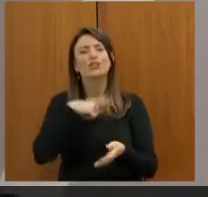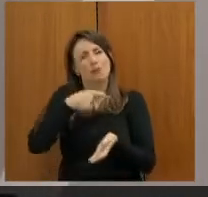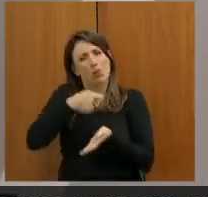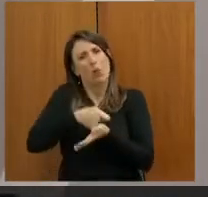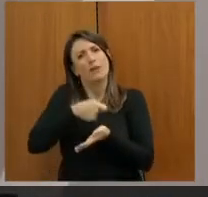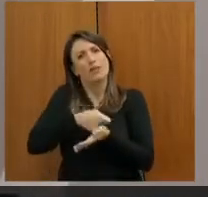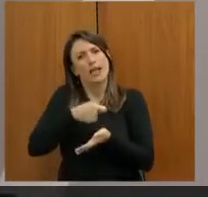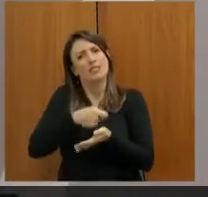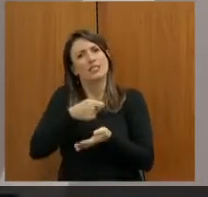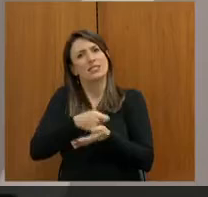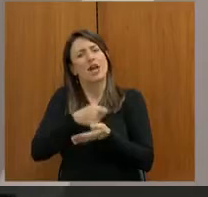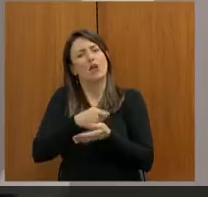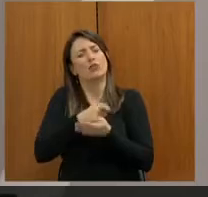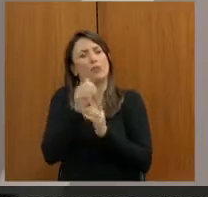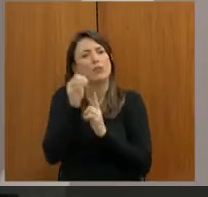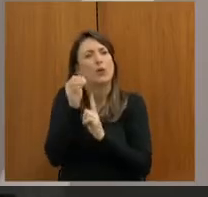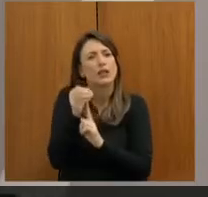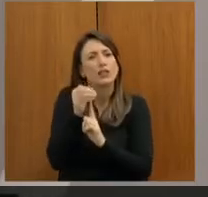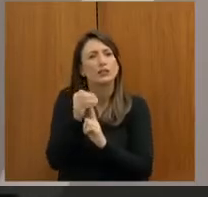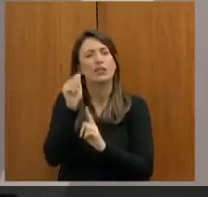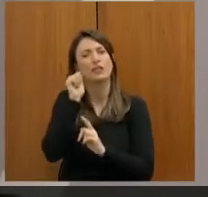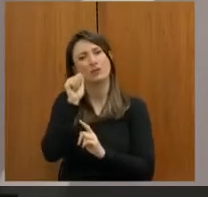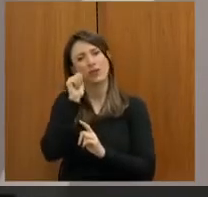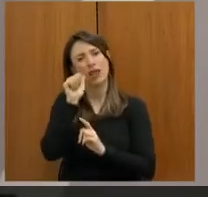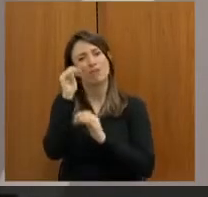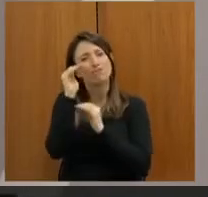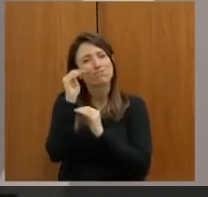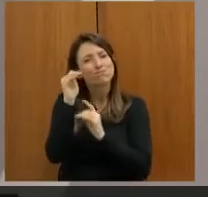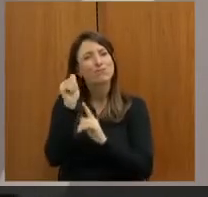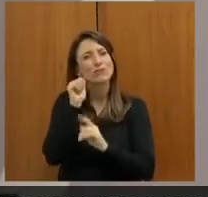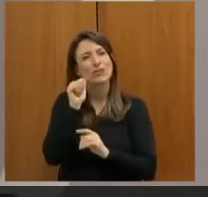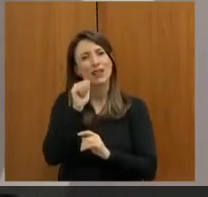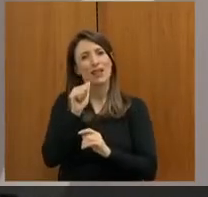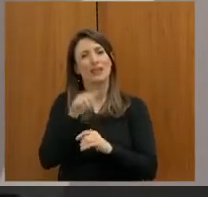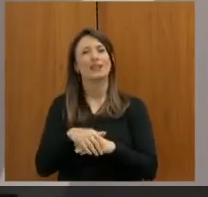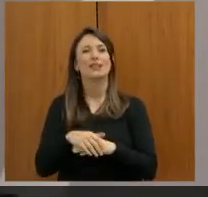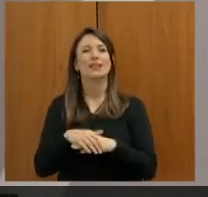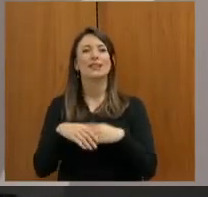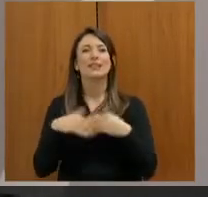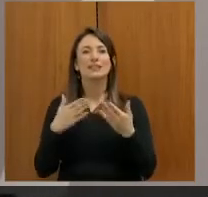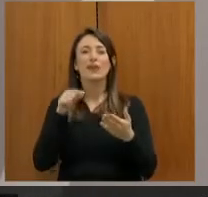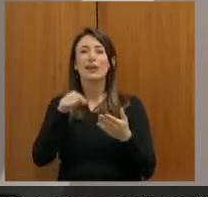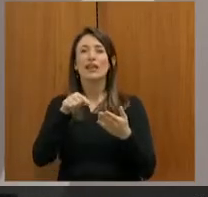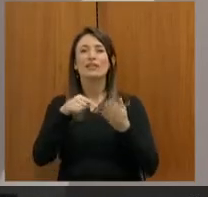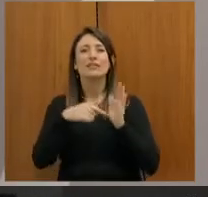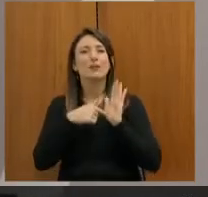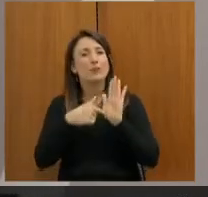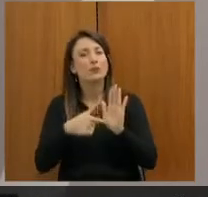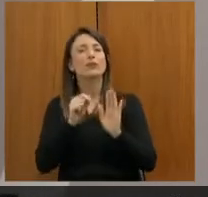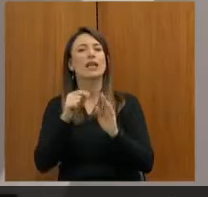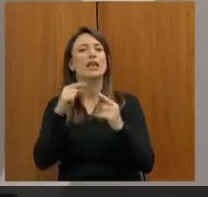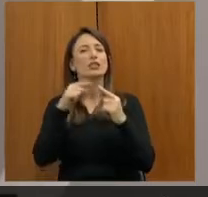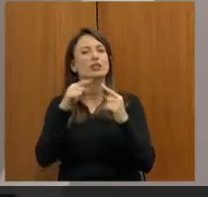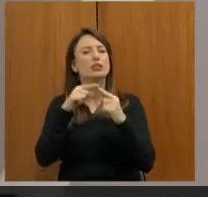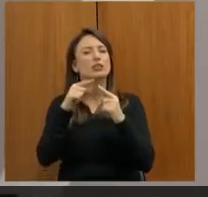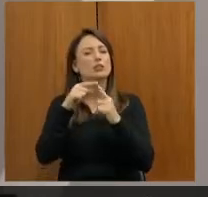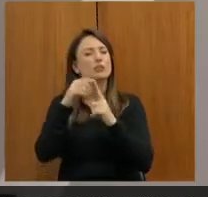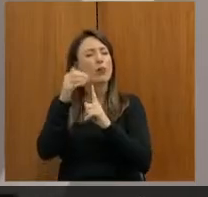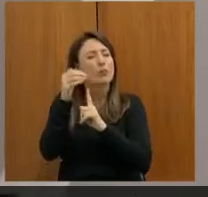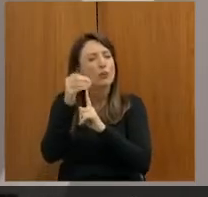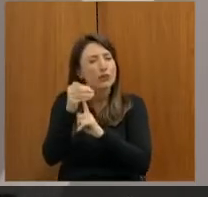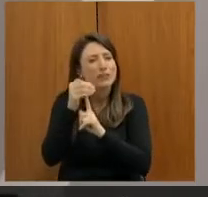proteger essa mulher simbolicamente é a visão de uma proteção de uma